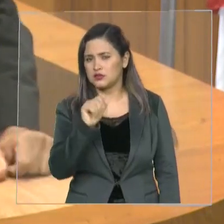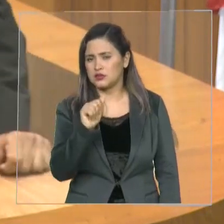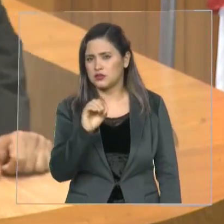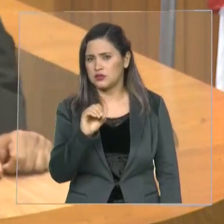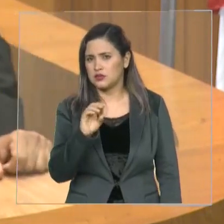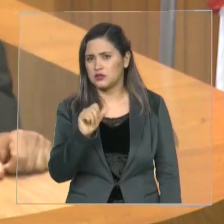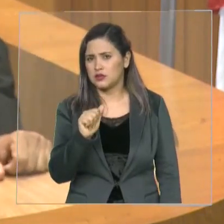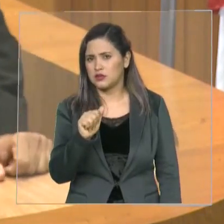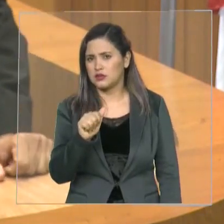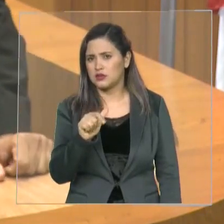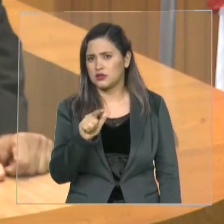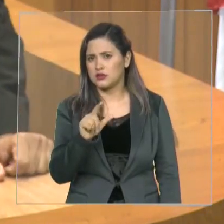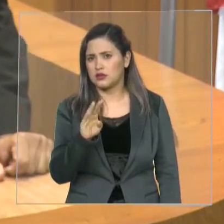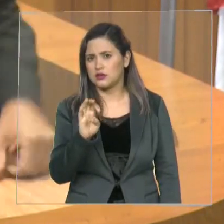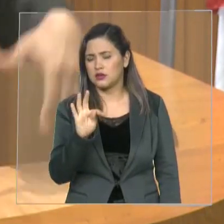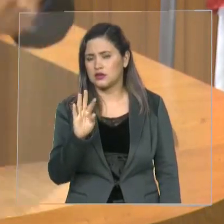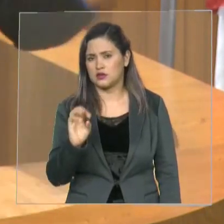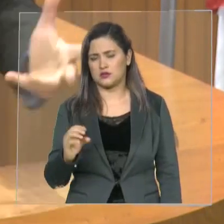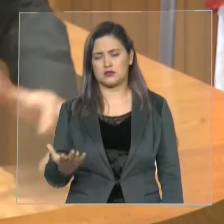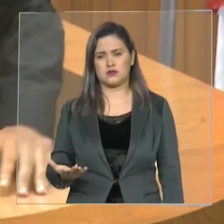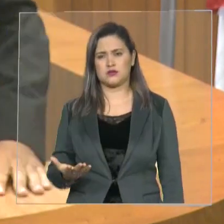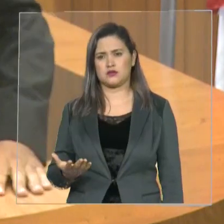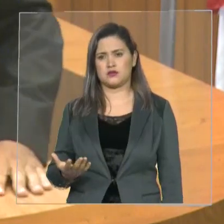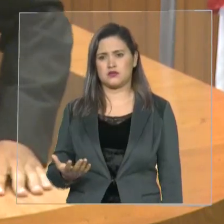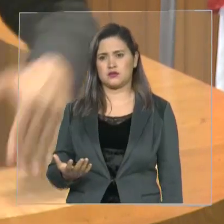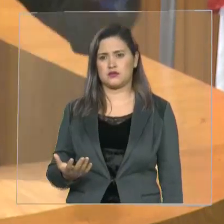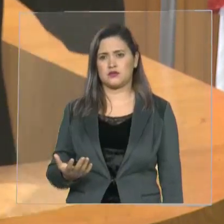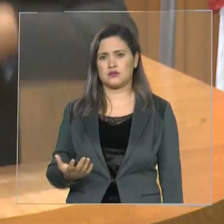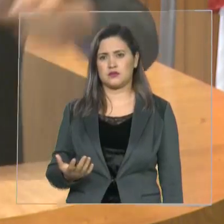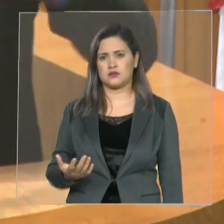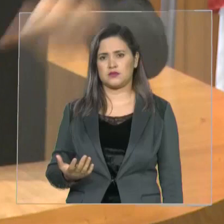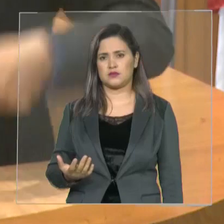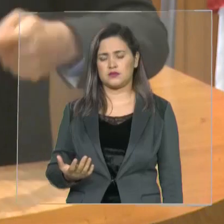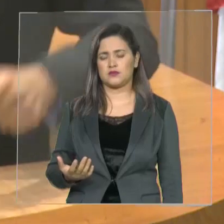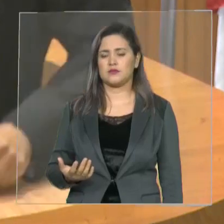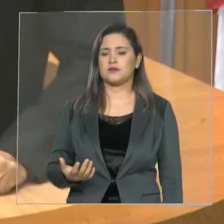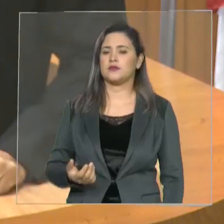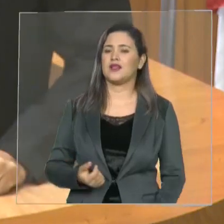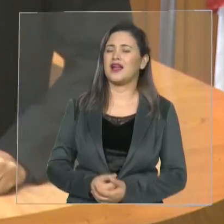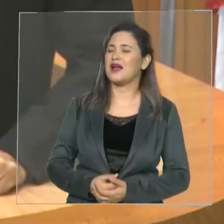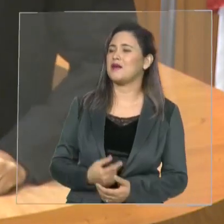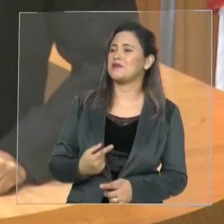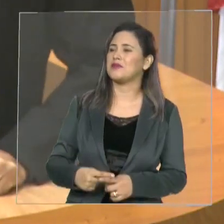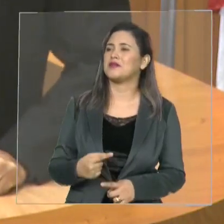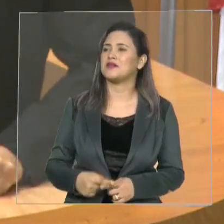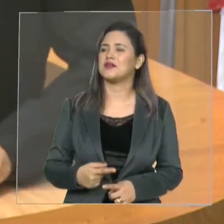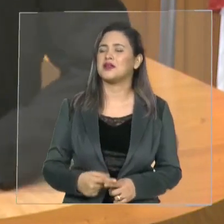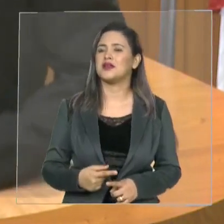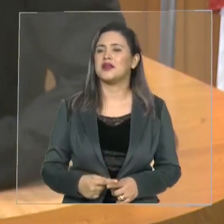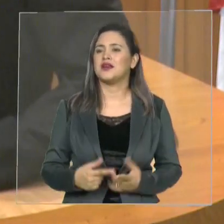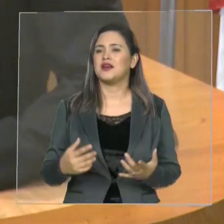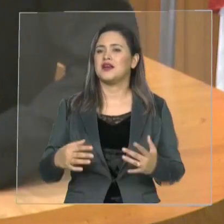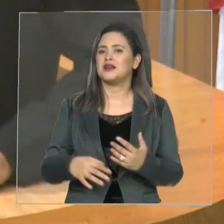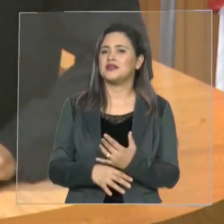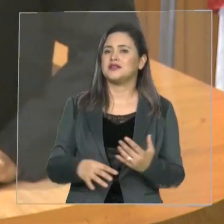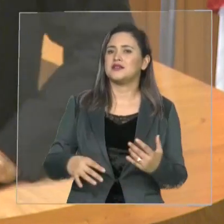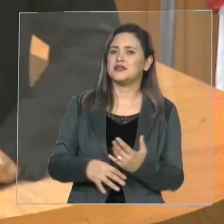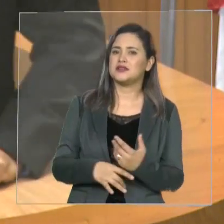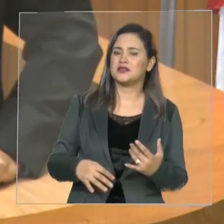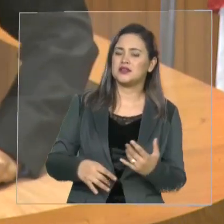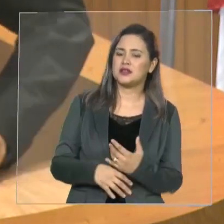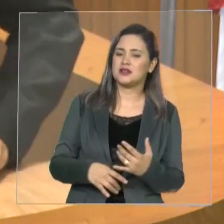Ah, que o Zé Vieira pegou um buraco na cidade. Ele só esqueceu de dizer que o buraco que ele pegou foi do Zé